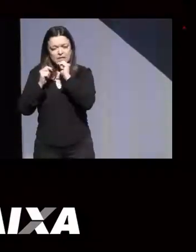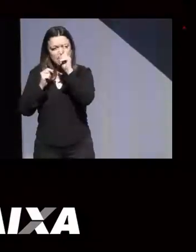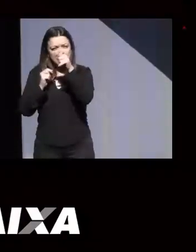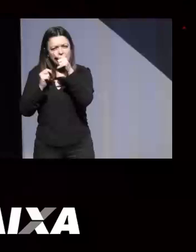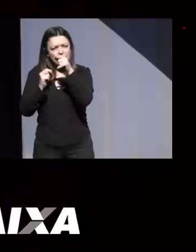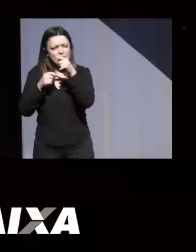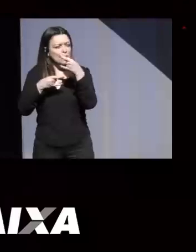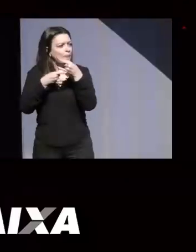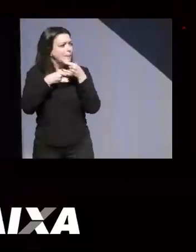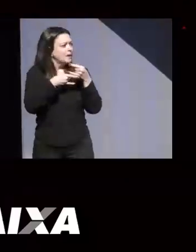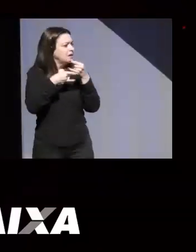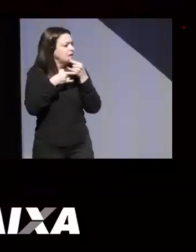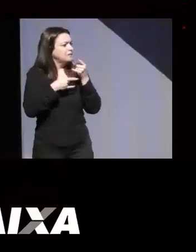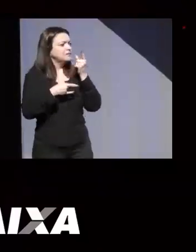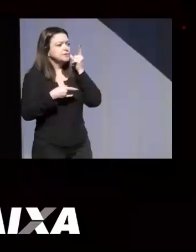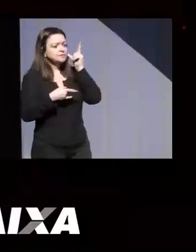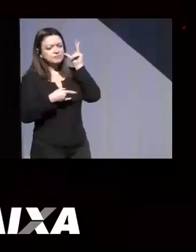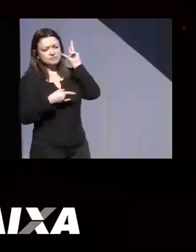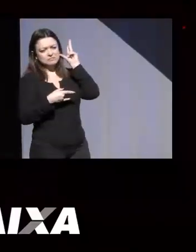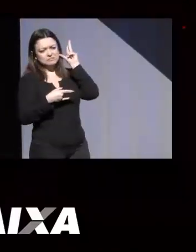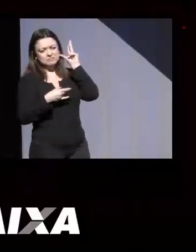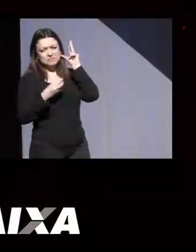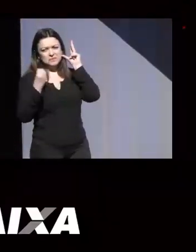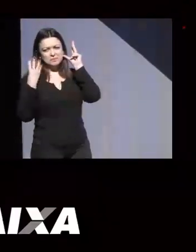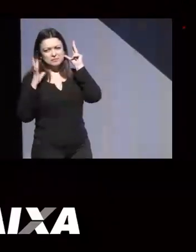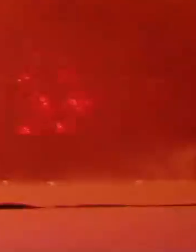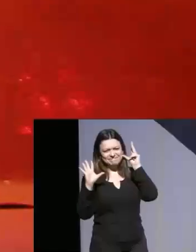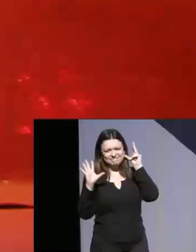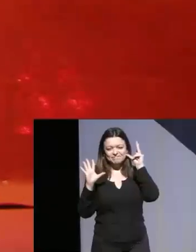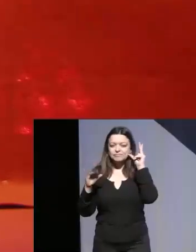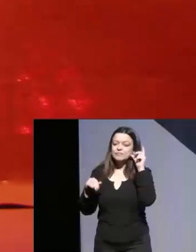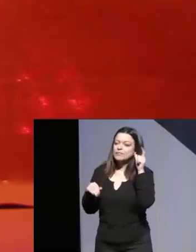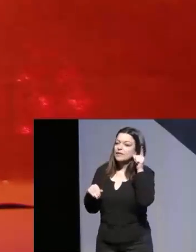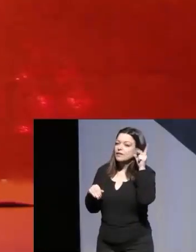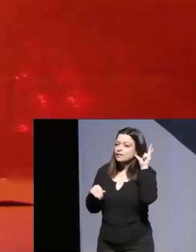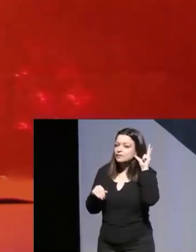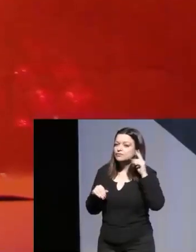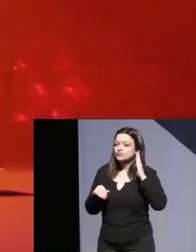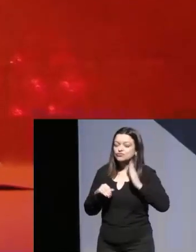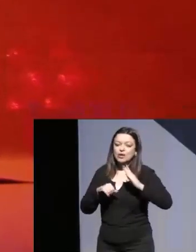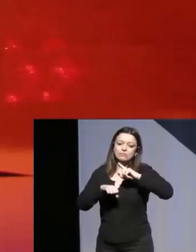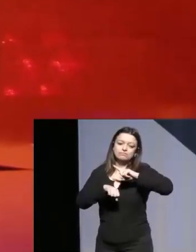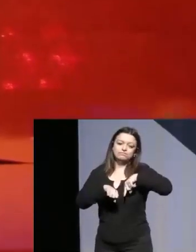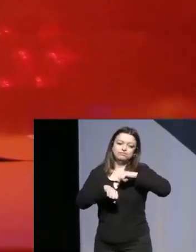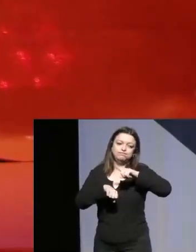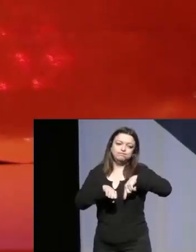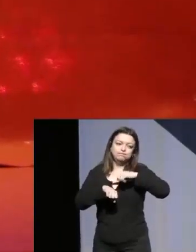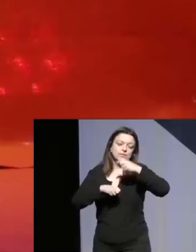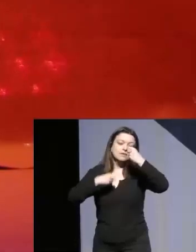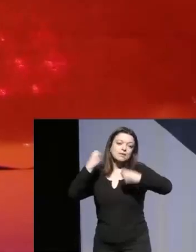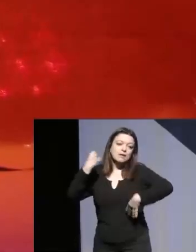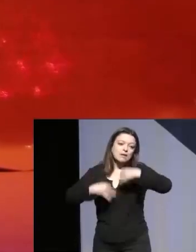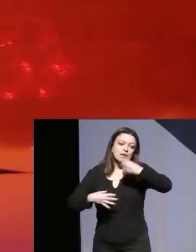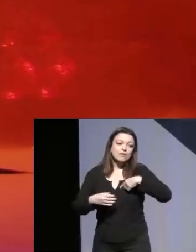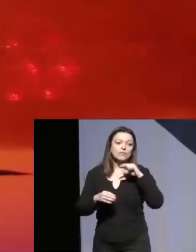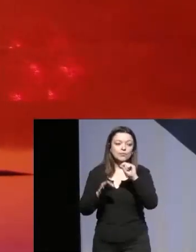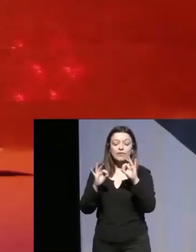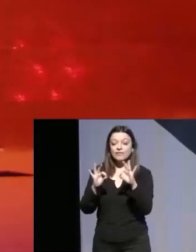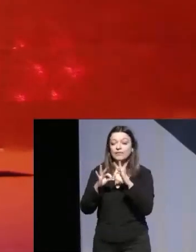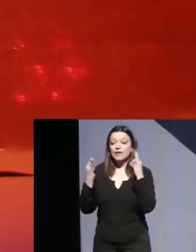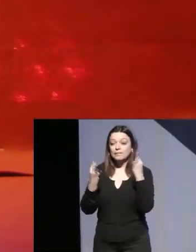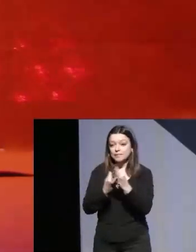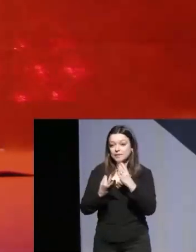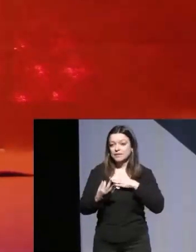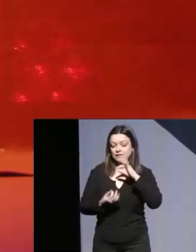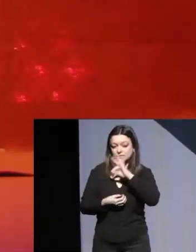anteontem, eu me perco, muitas horas discutindo sobre isso. Aí está dito que a família de baixa renda vai ter que fazer